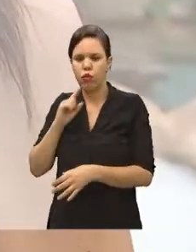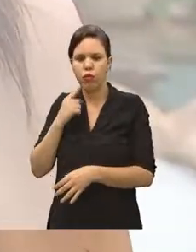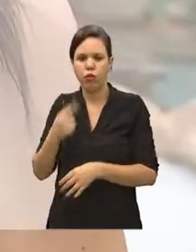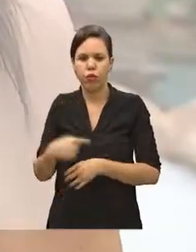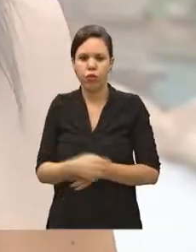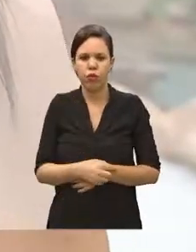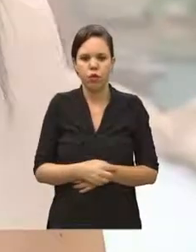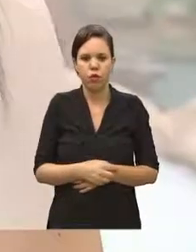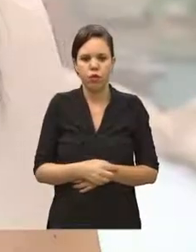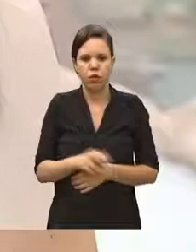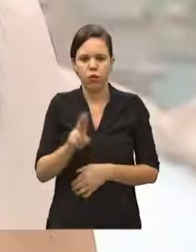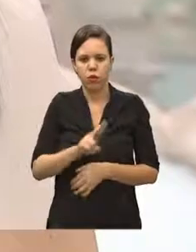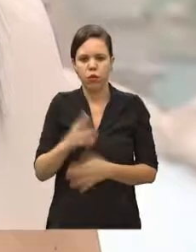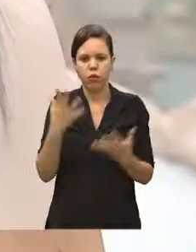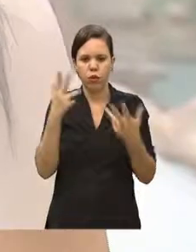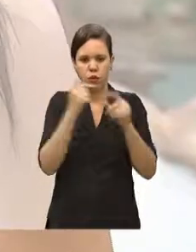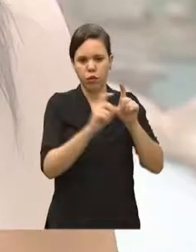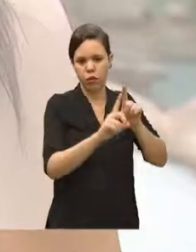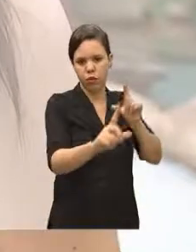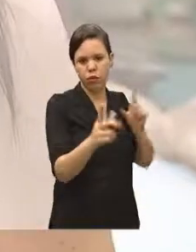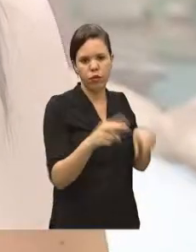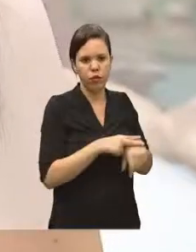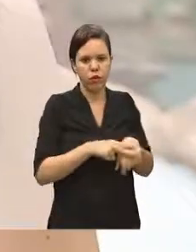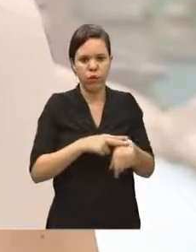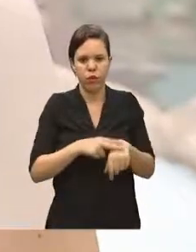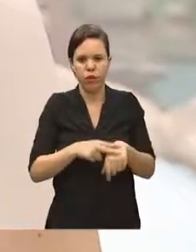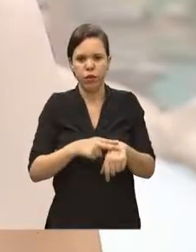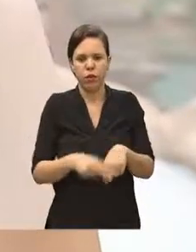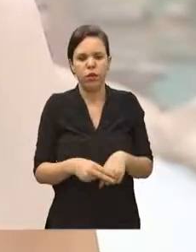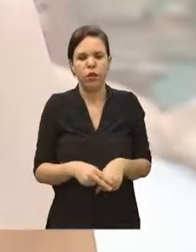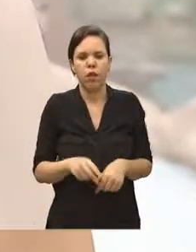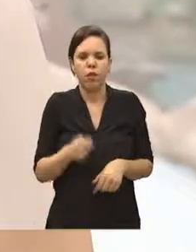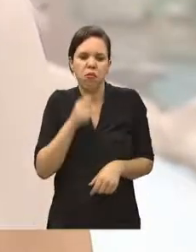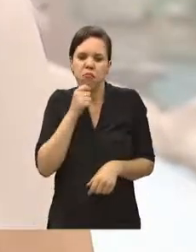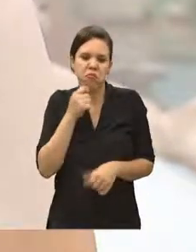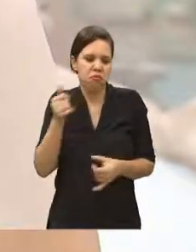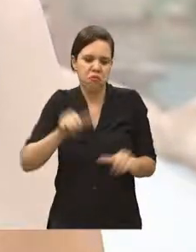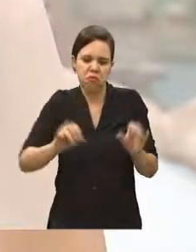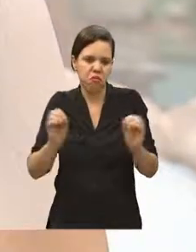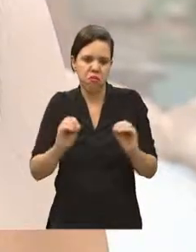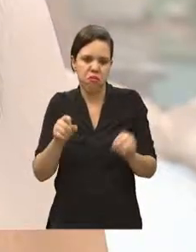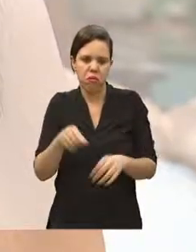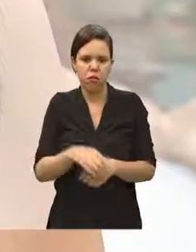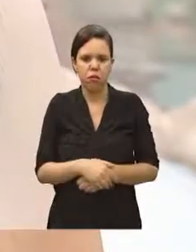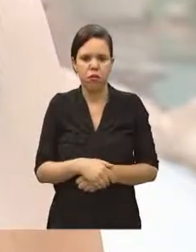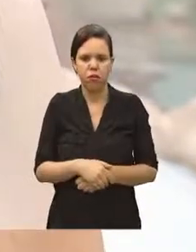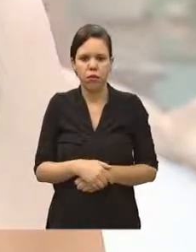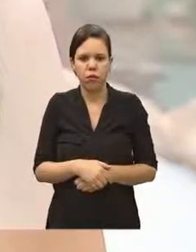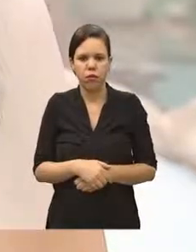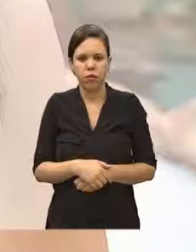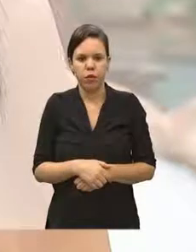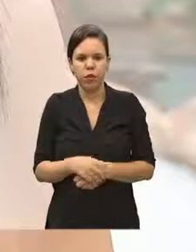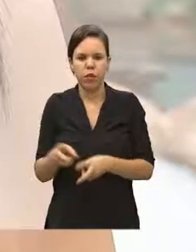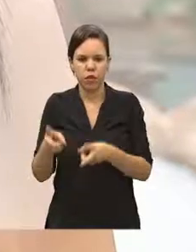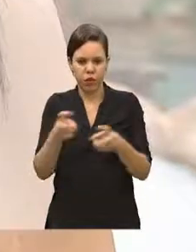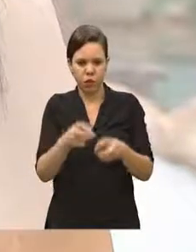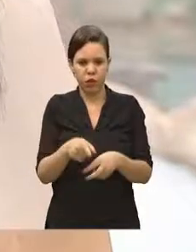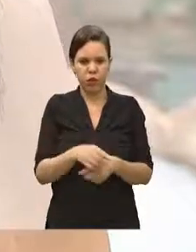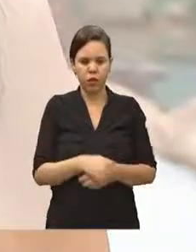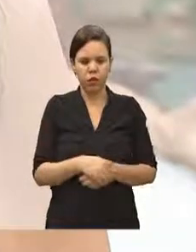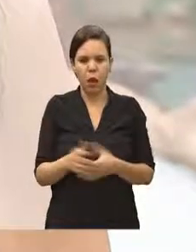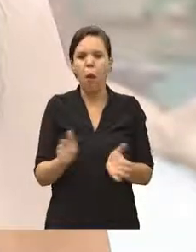e formando essa linda parede verde. Você falou que não foi utilizado nenhum processo químico, mas a gente percebe